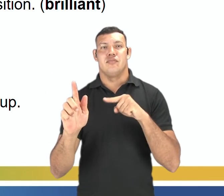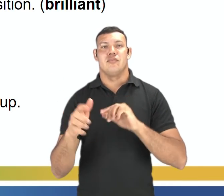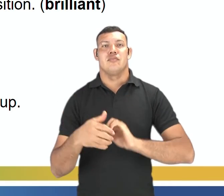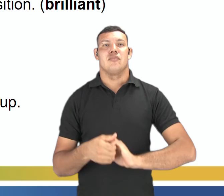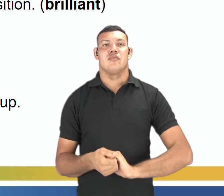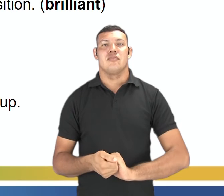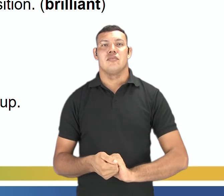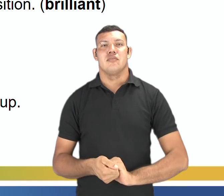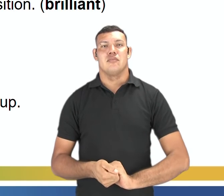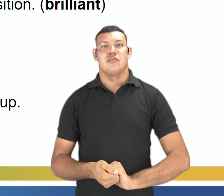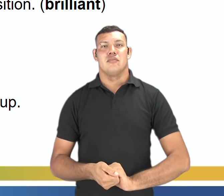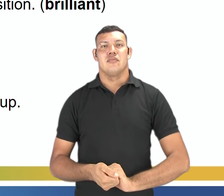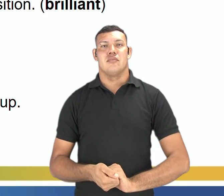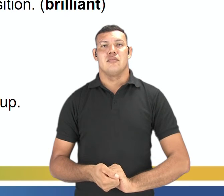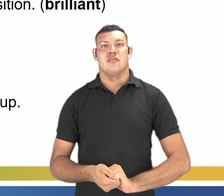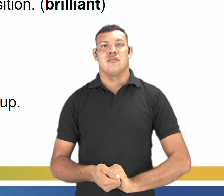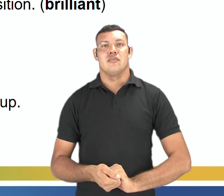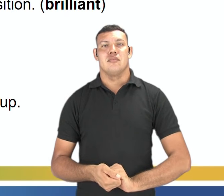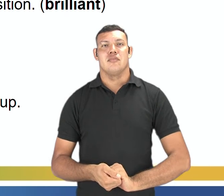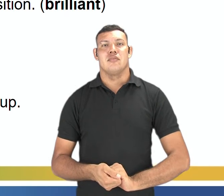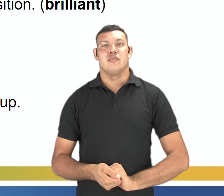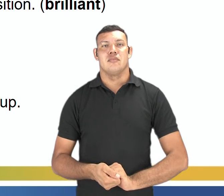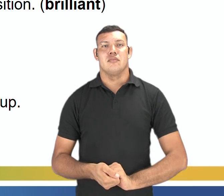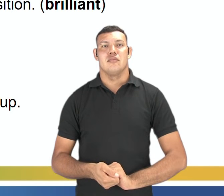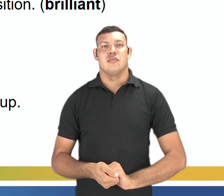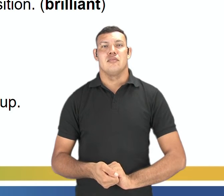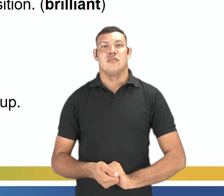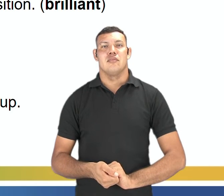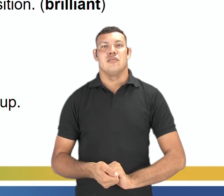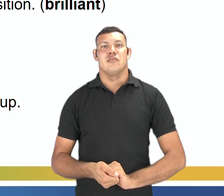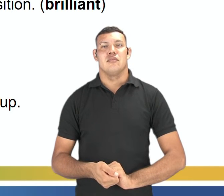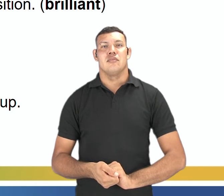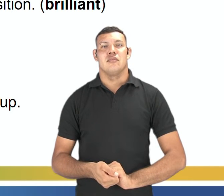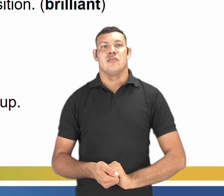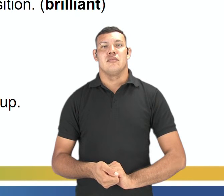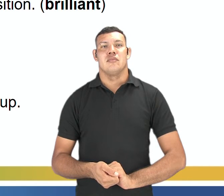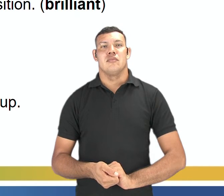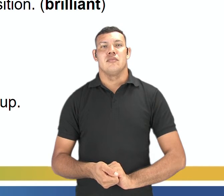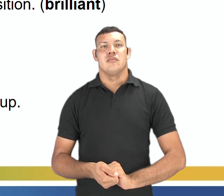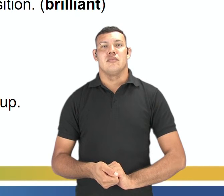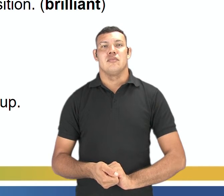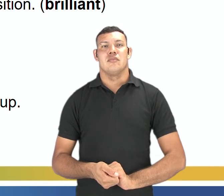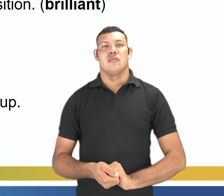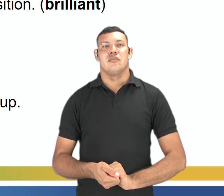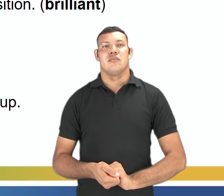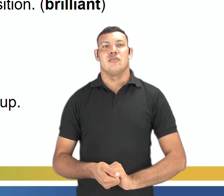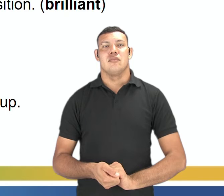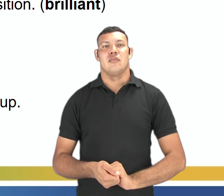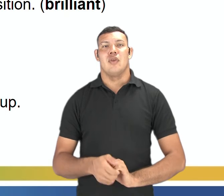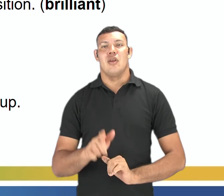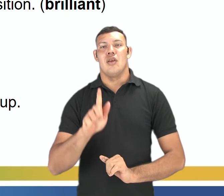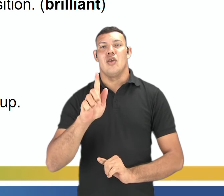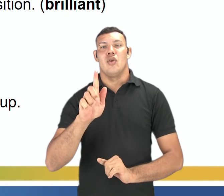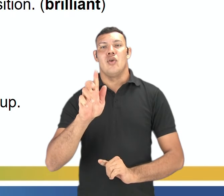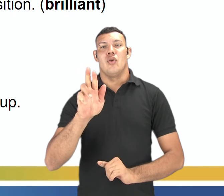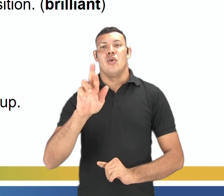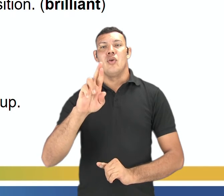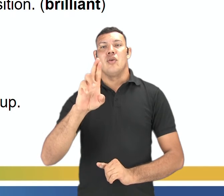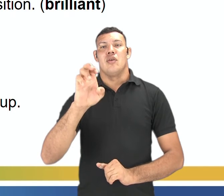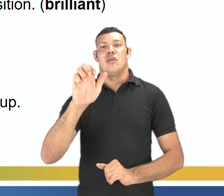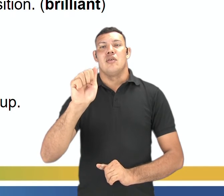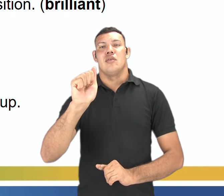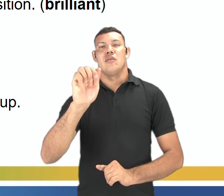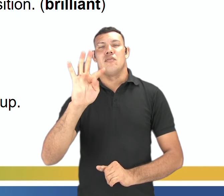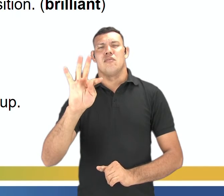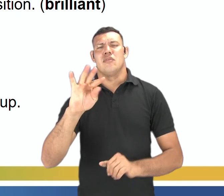Wolfgang Amadeus Mozart is the greatest one. Então nós temos o adjetivo great, great, um adjetivo